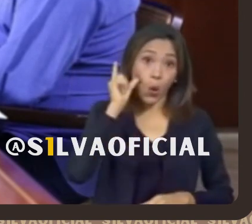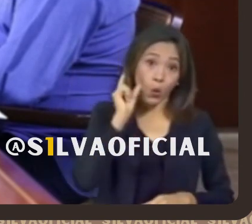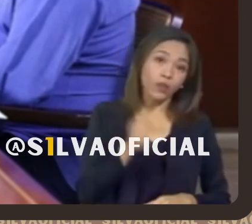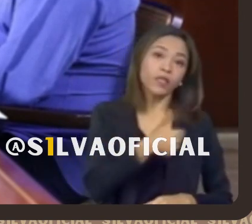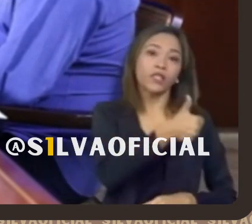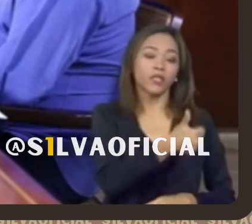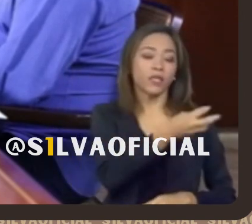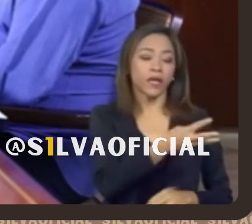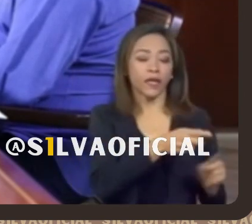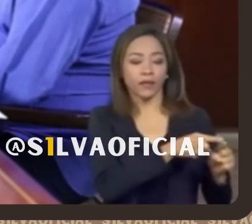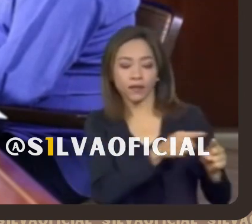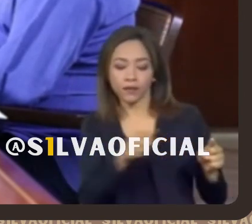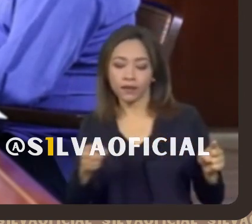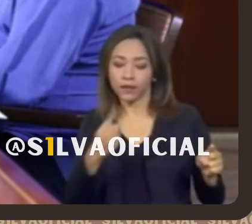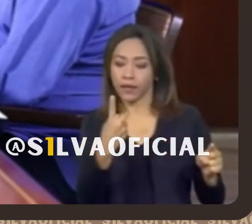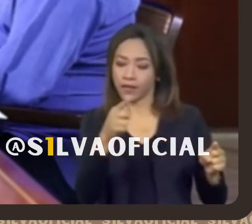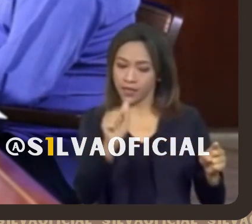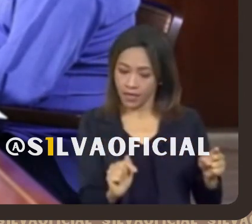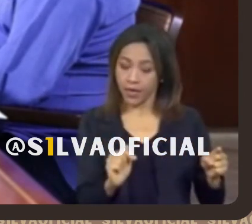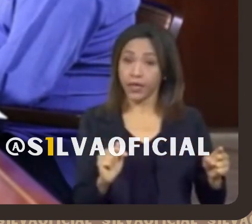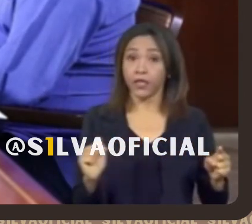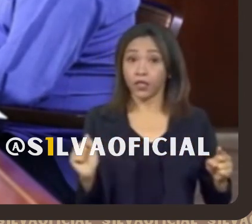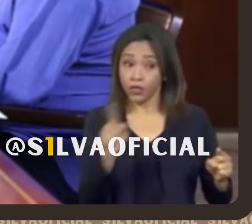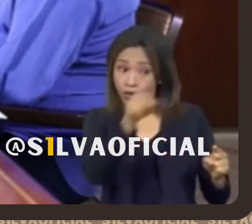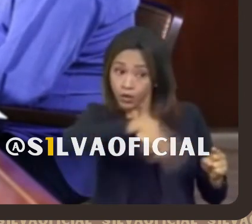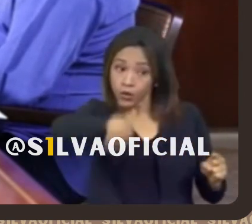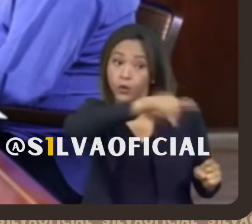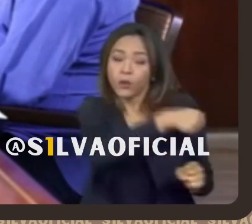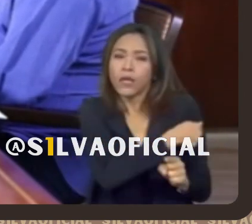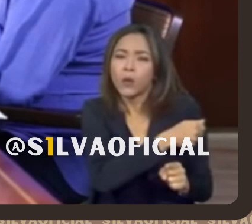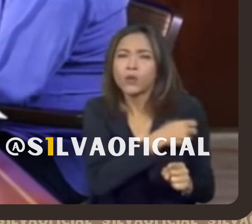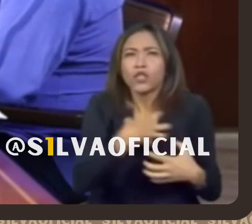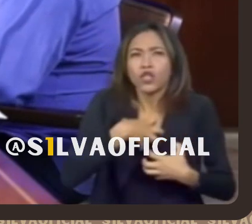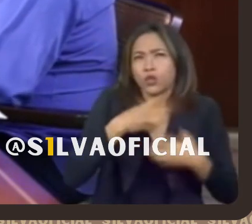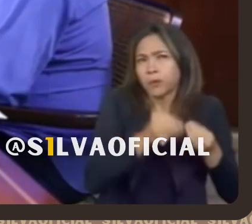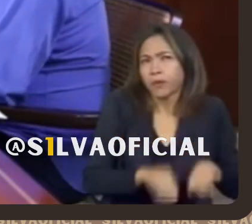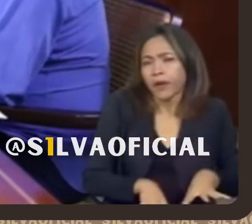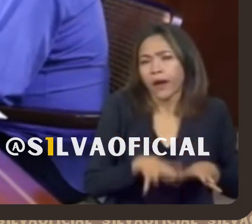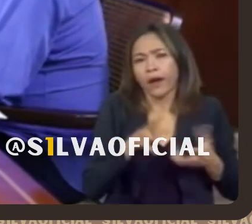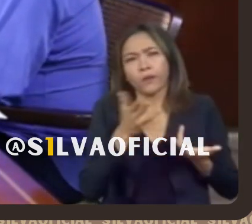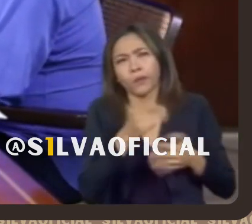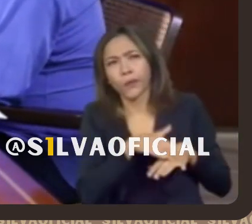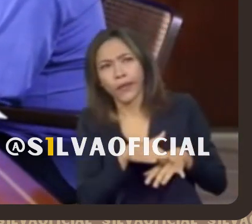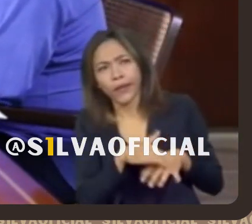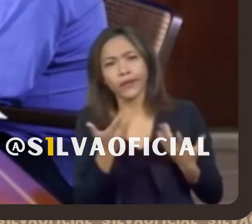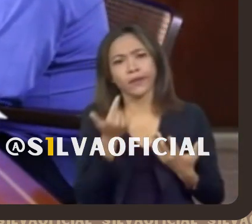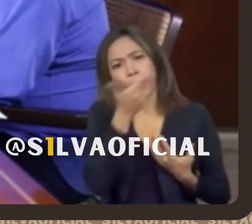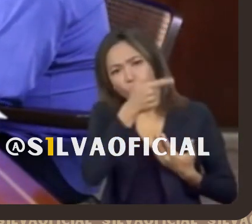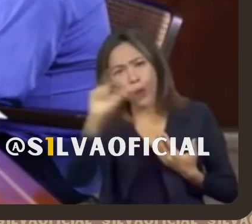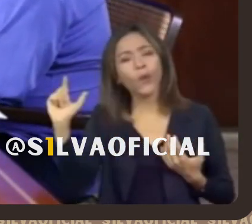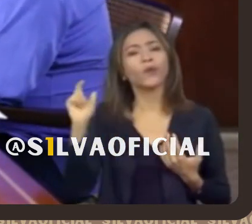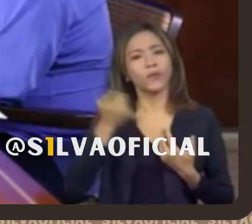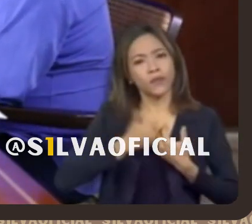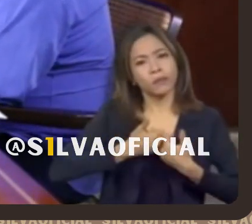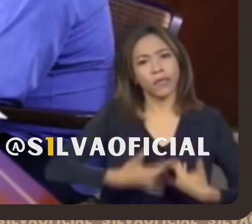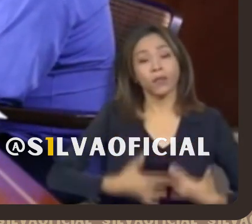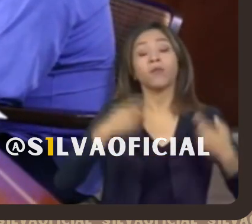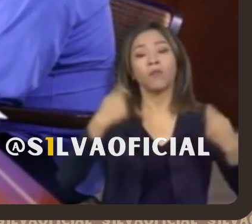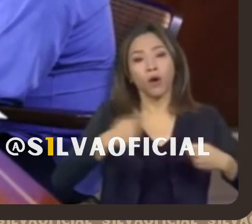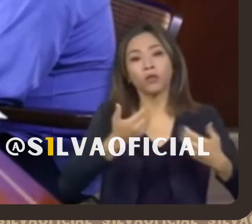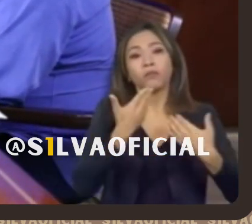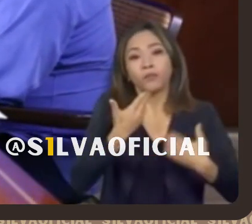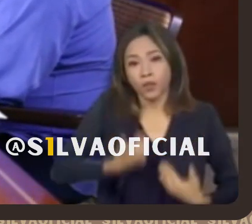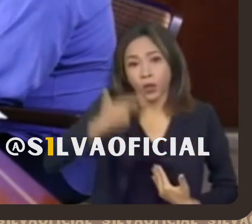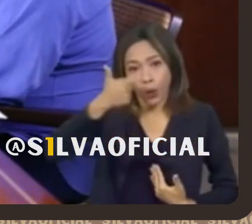os alunos que se sentiram prejudicados ou por problema de doença ou por qualquer outro motivo terá o direito de fazer uma reaplicação da prova no dia